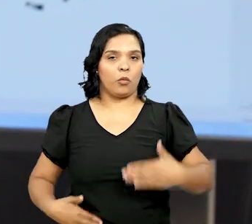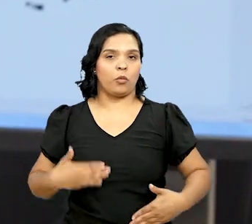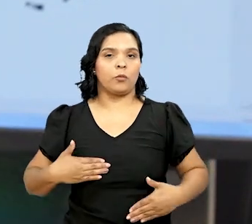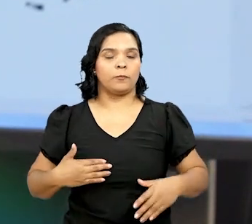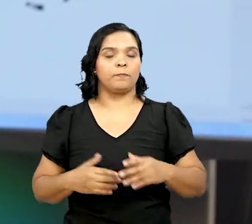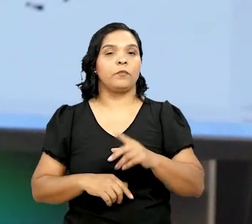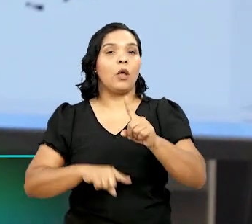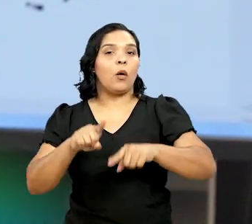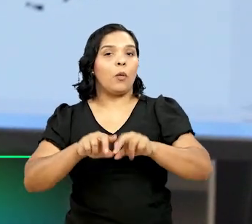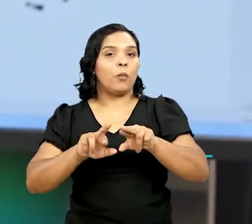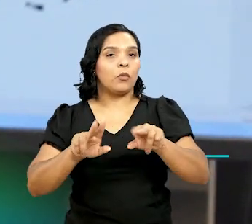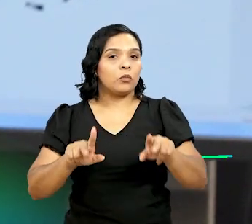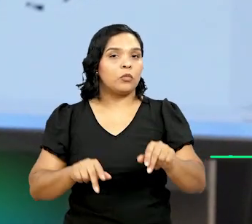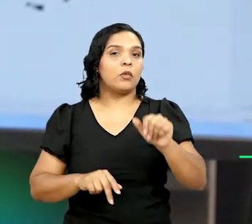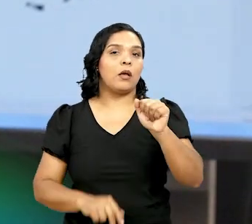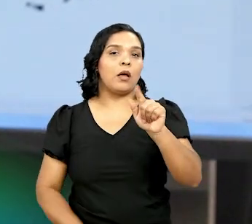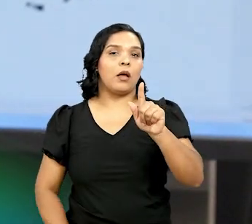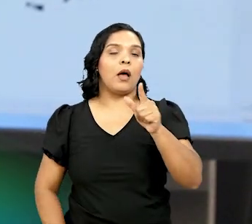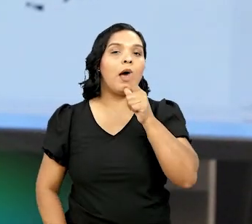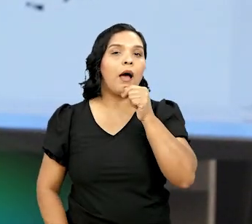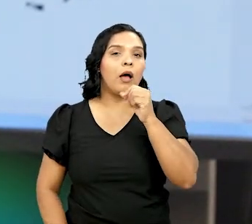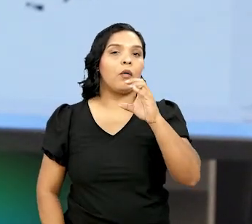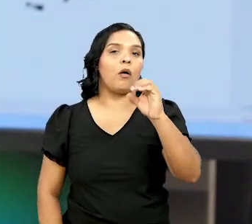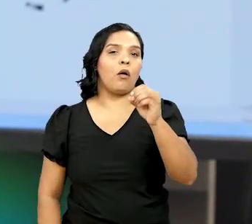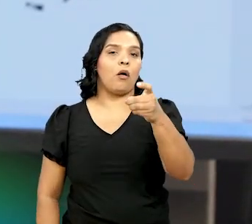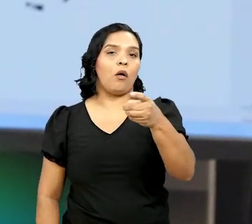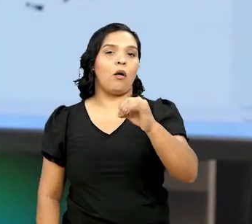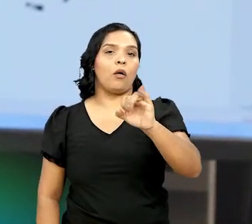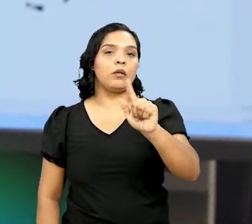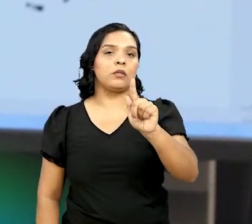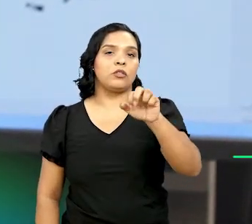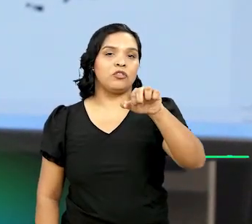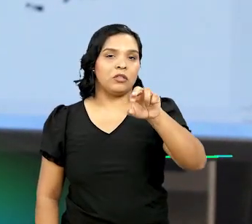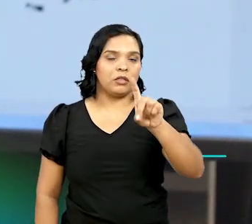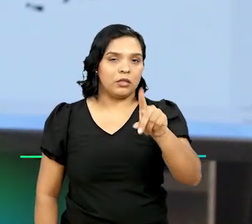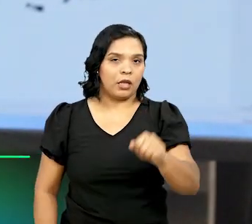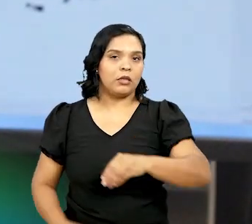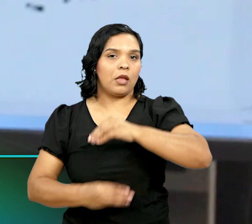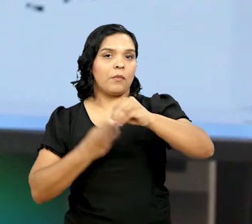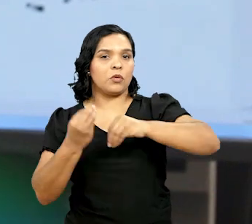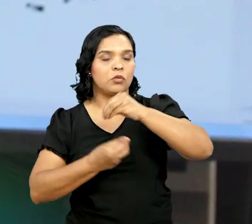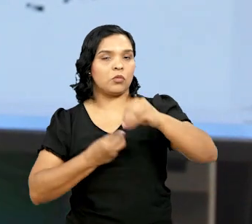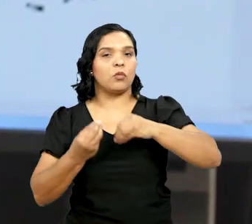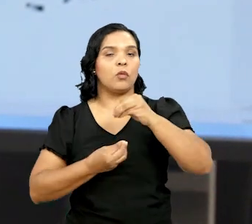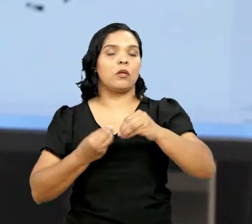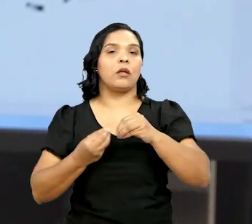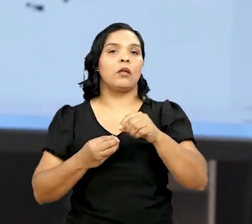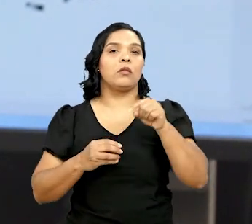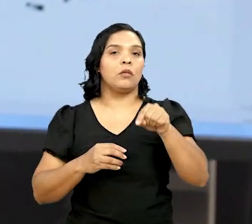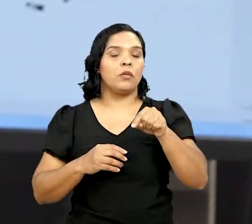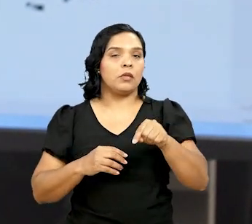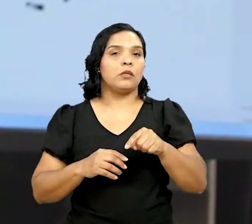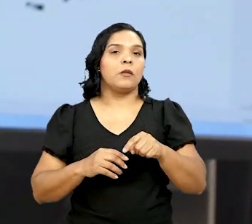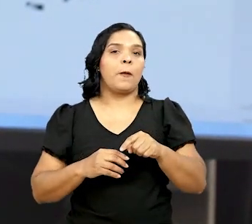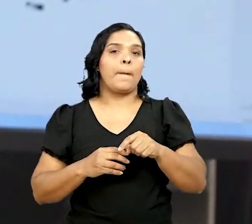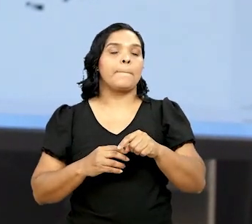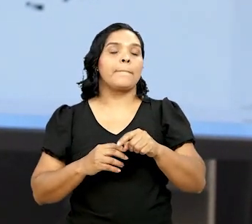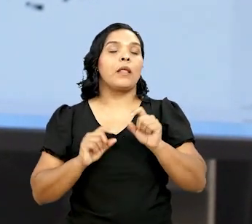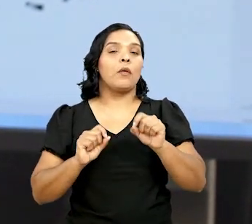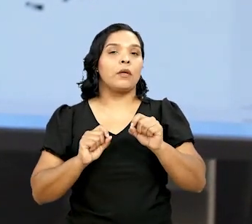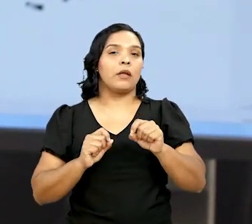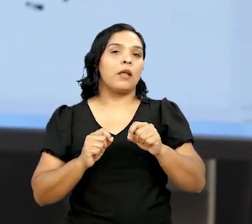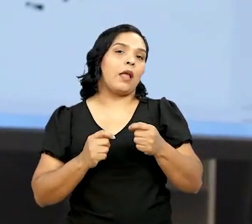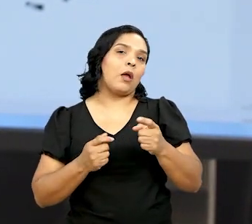o composto químico peróxido de hidrogênio, na sua formulação aquosa, que é misturada com água. Então, esse composto, peróxido